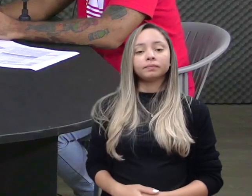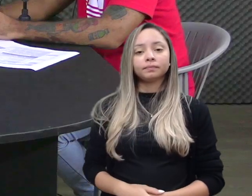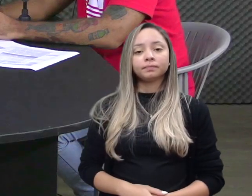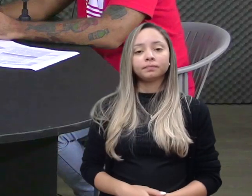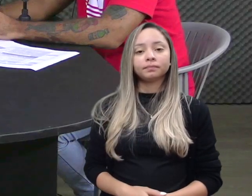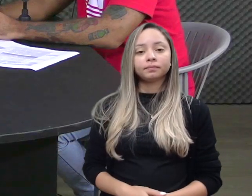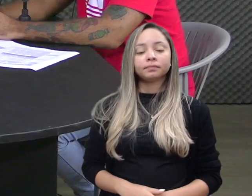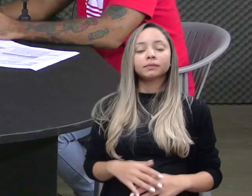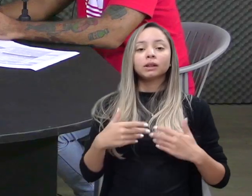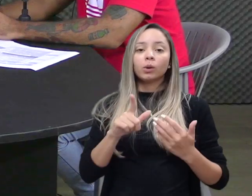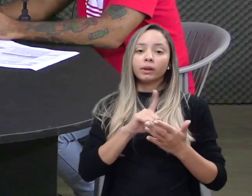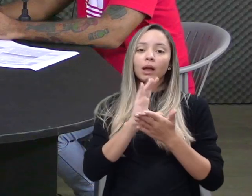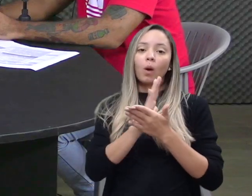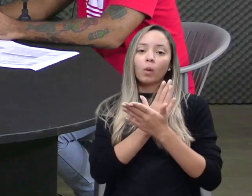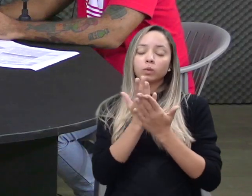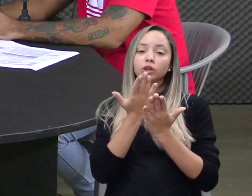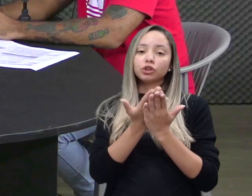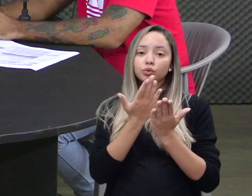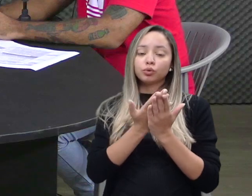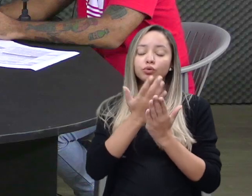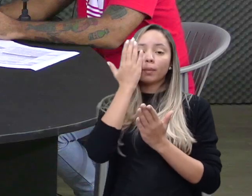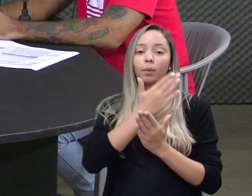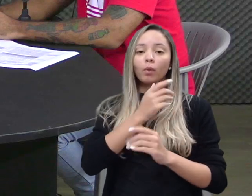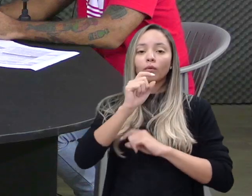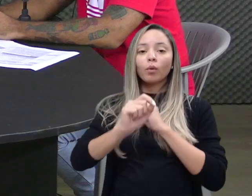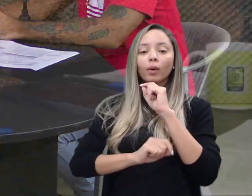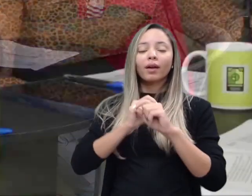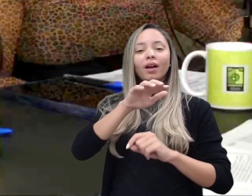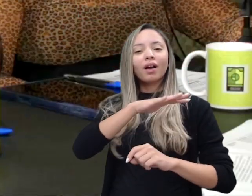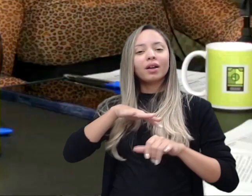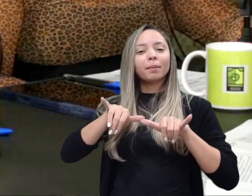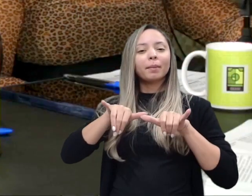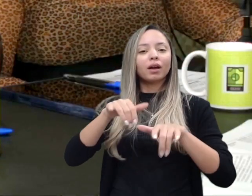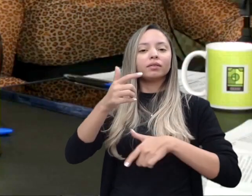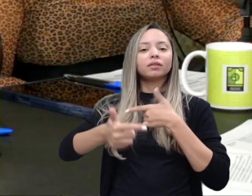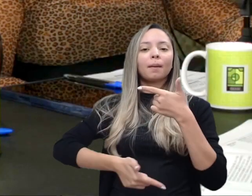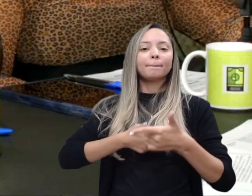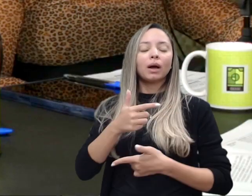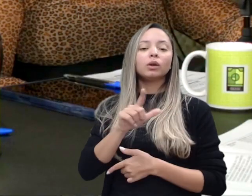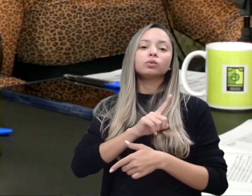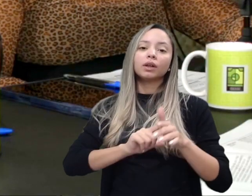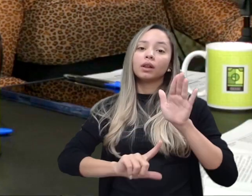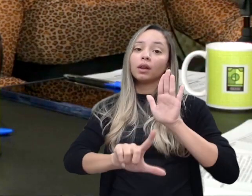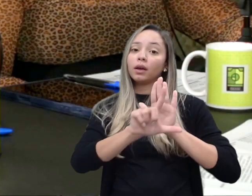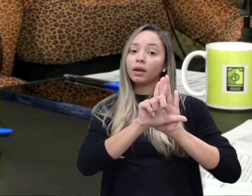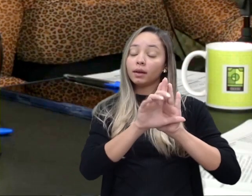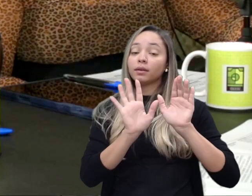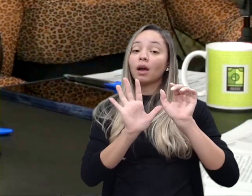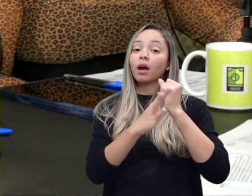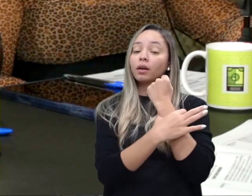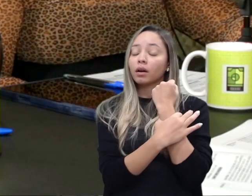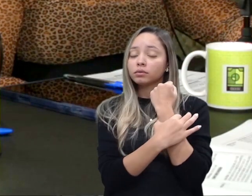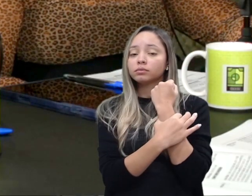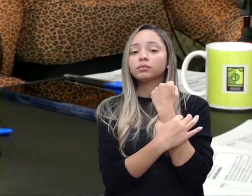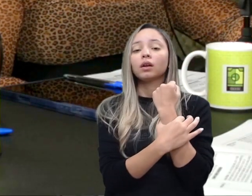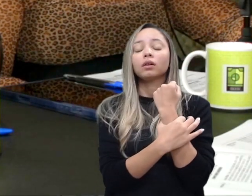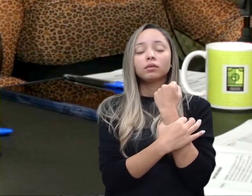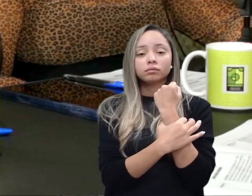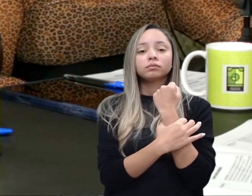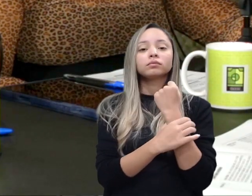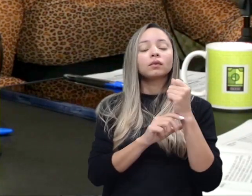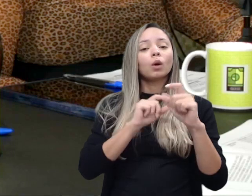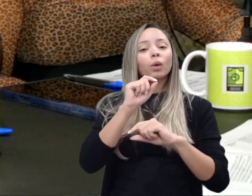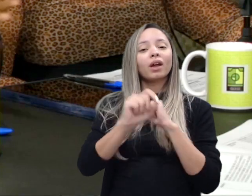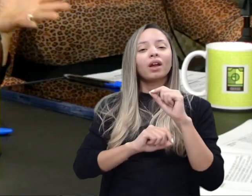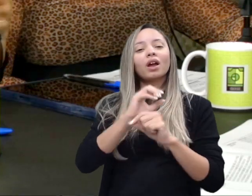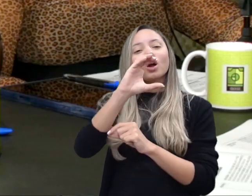estudos falam assim, da questão do mercado de trabalho mesmo, né? A gente tem leis que garantem a questão das cotas